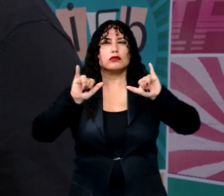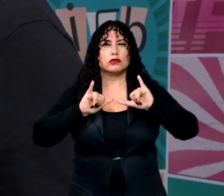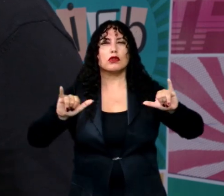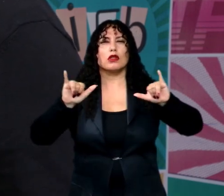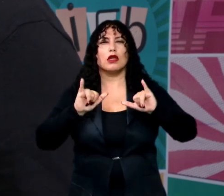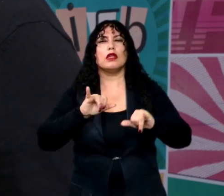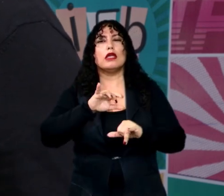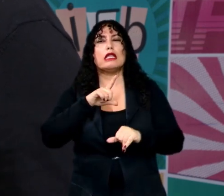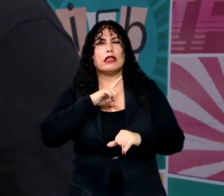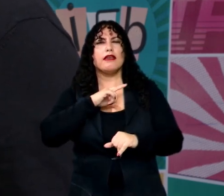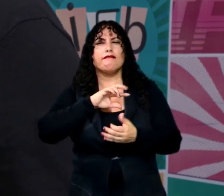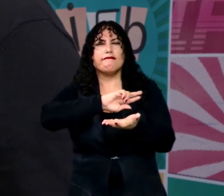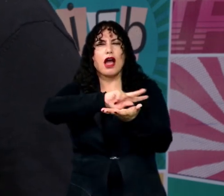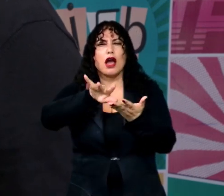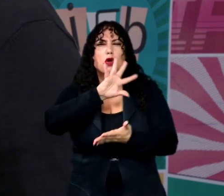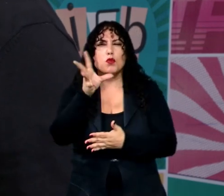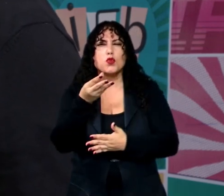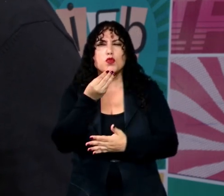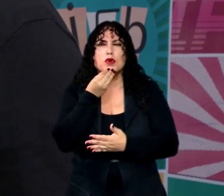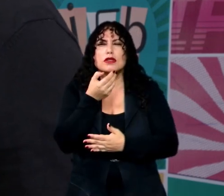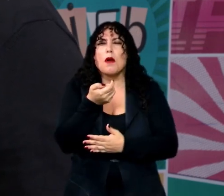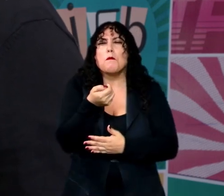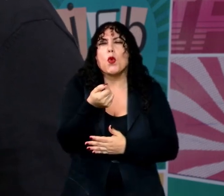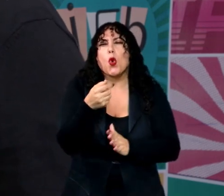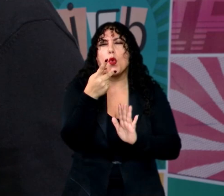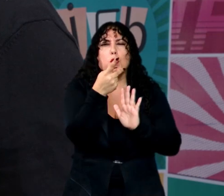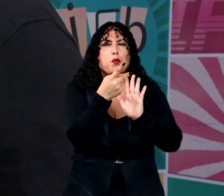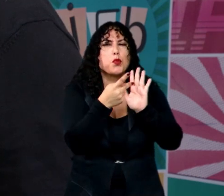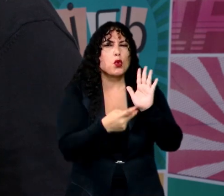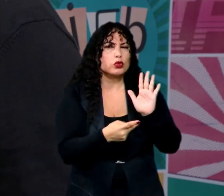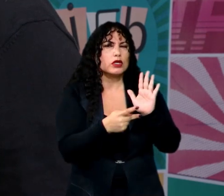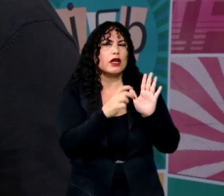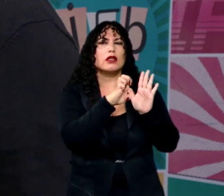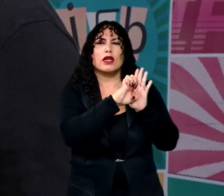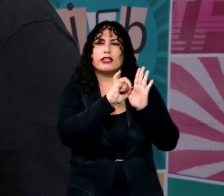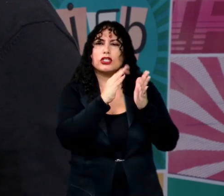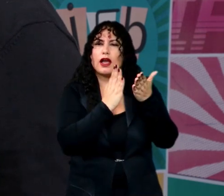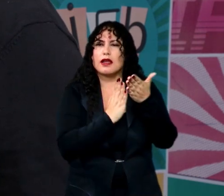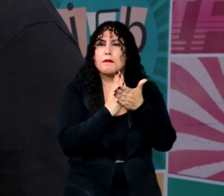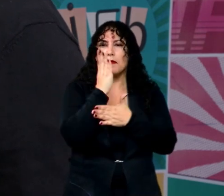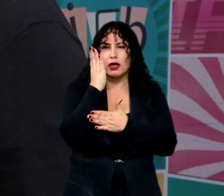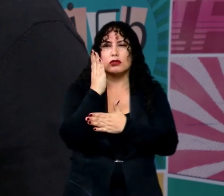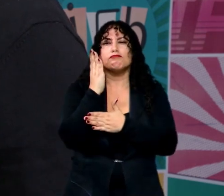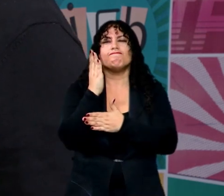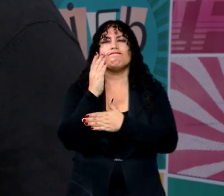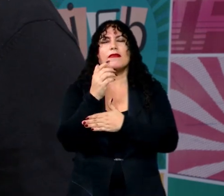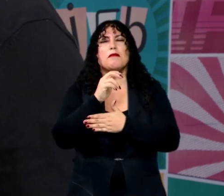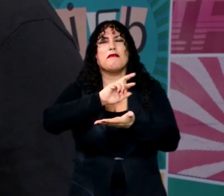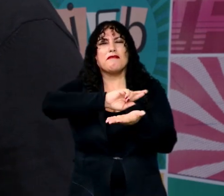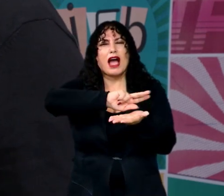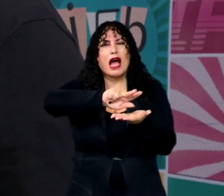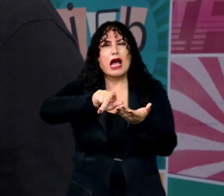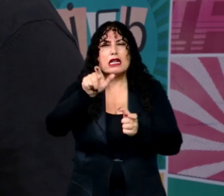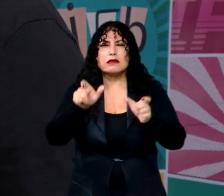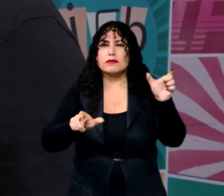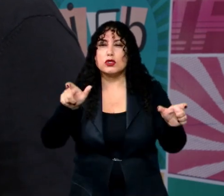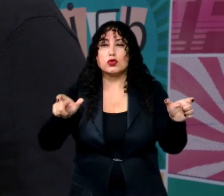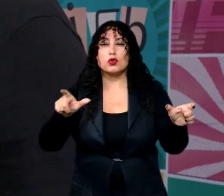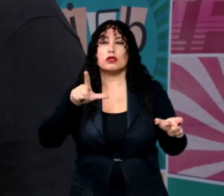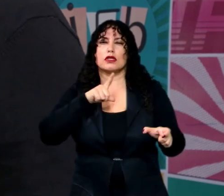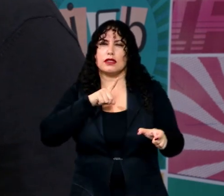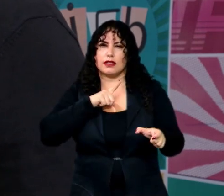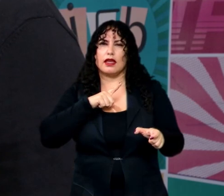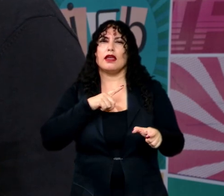bastantes possibilidades. Mas são pouquíssimos projetos por uhum, edital que são aprovados mesmo para uma gama de pessoas que tem aqui. A